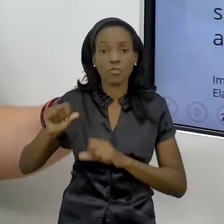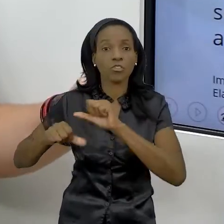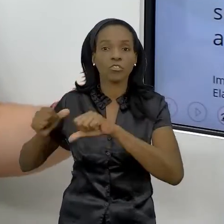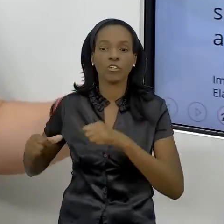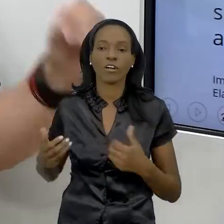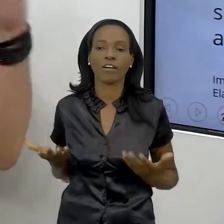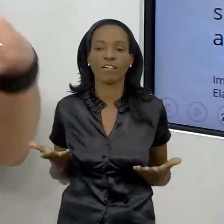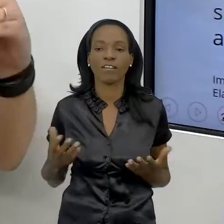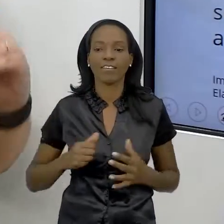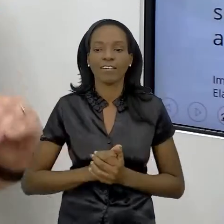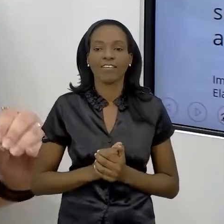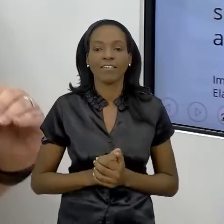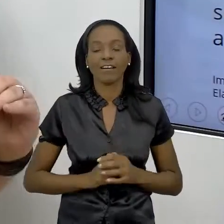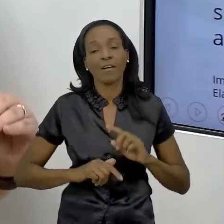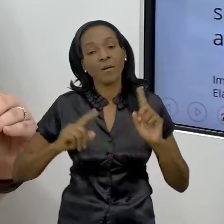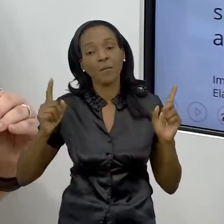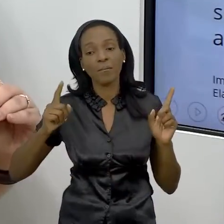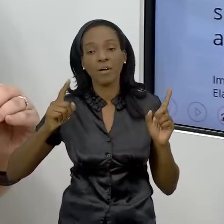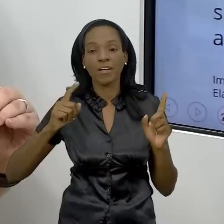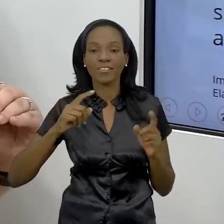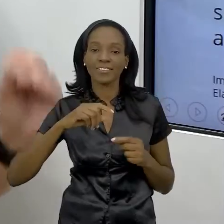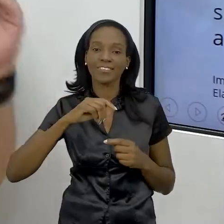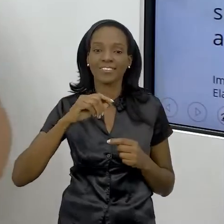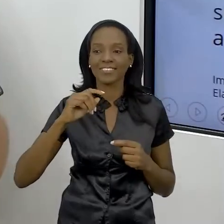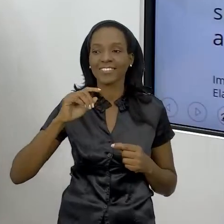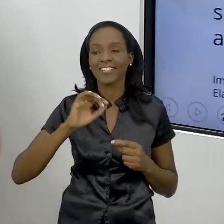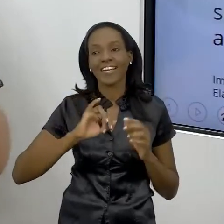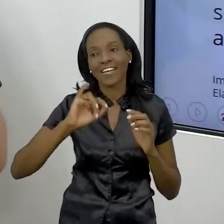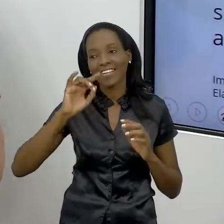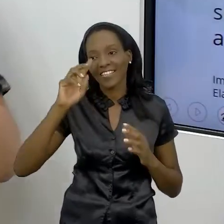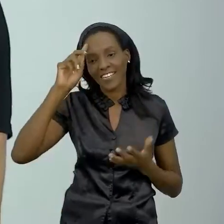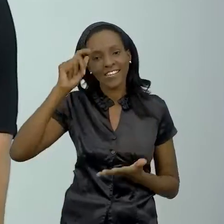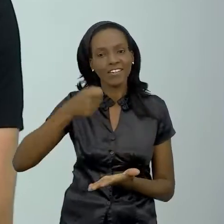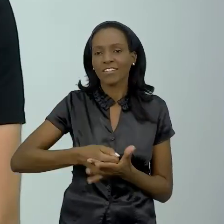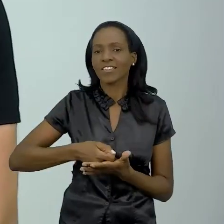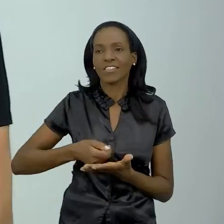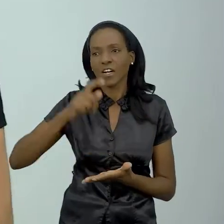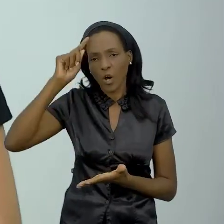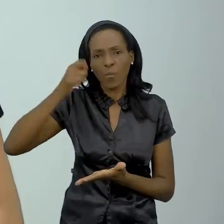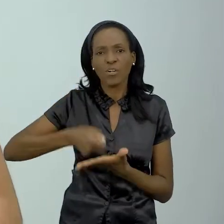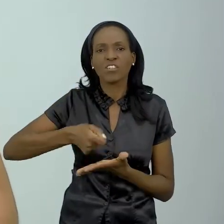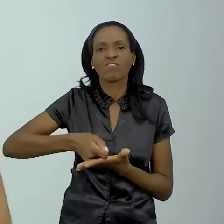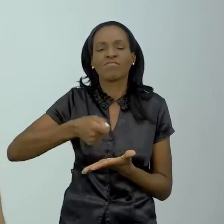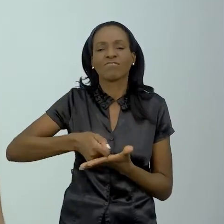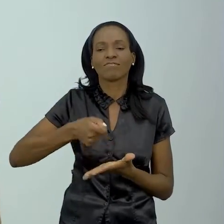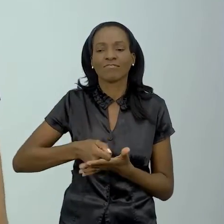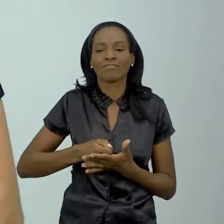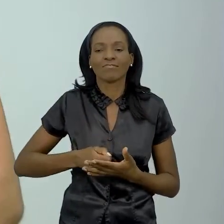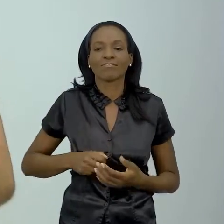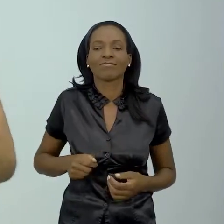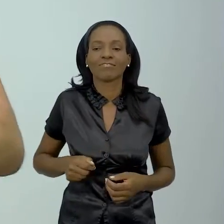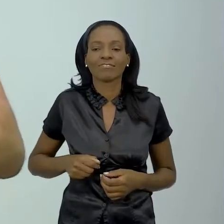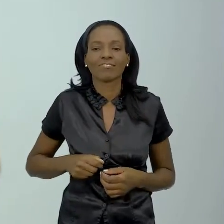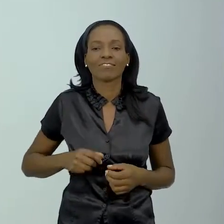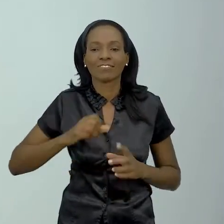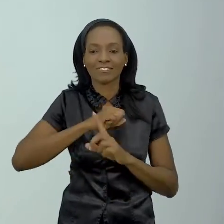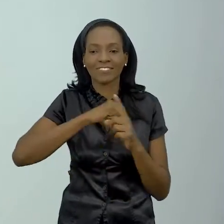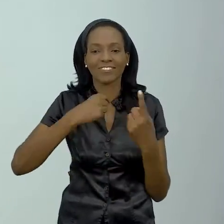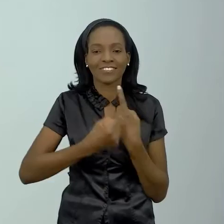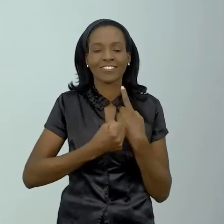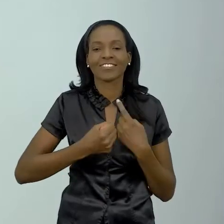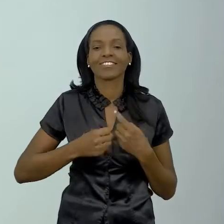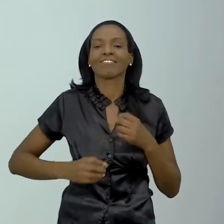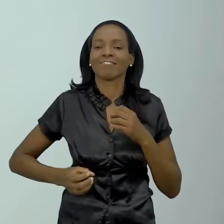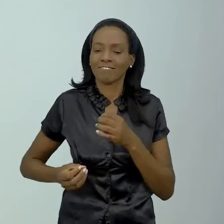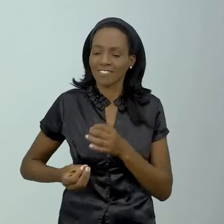mudança. Mas aí não é um determinismo biológico, é um uma junção de estruturas. A sociedade constrói